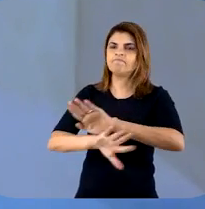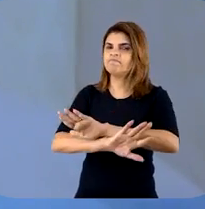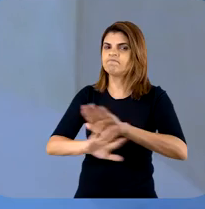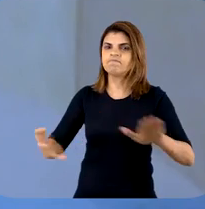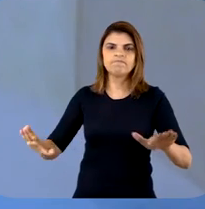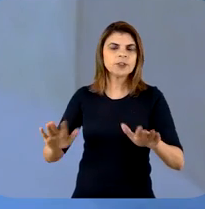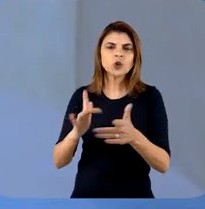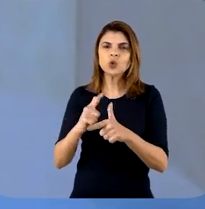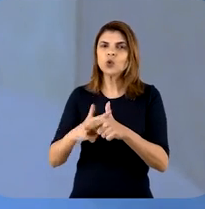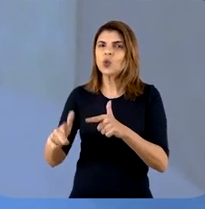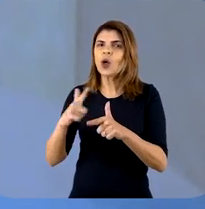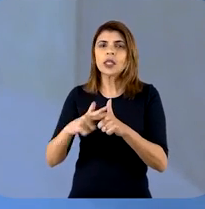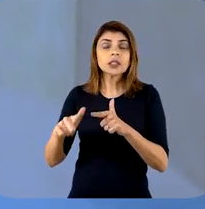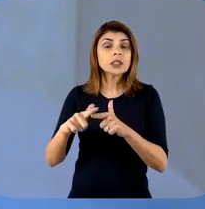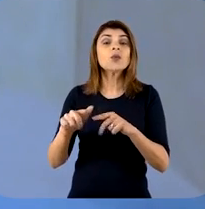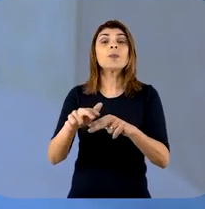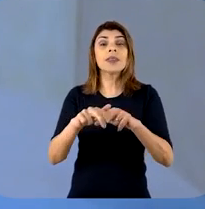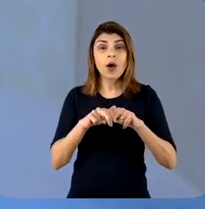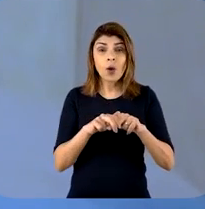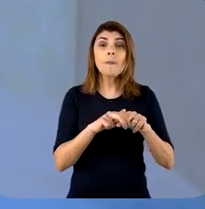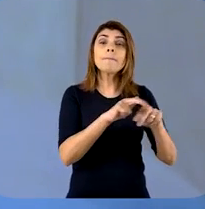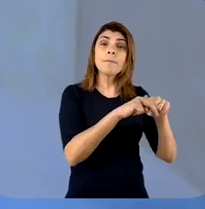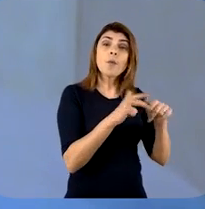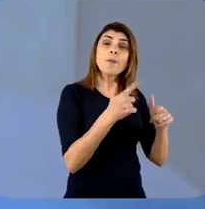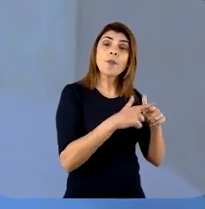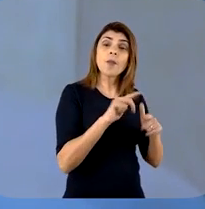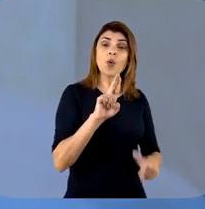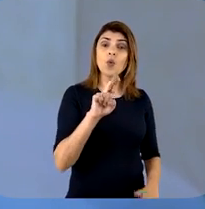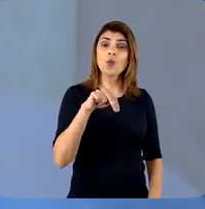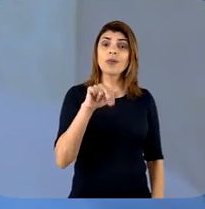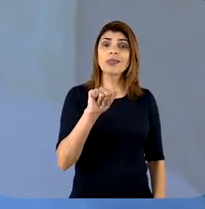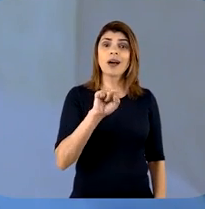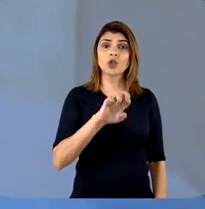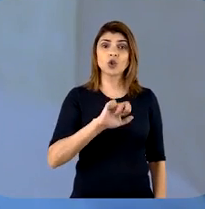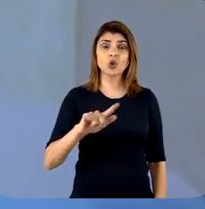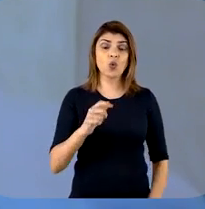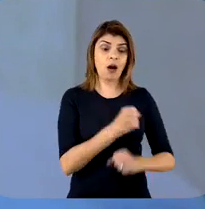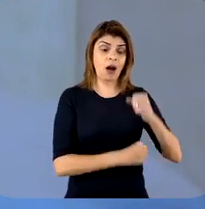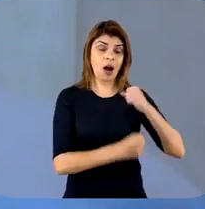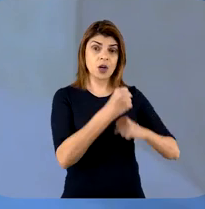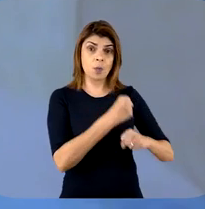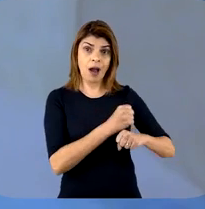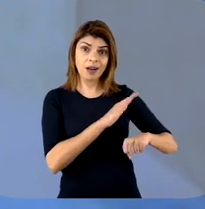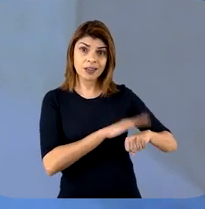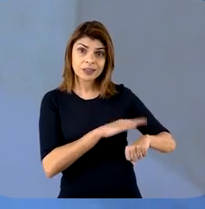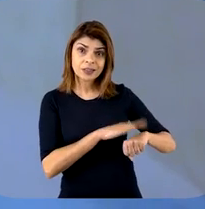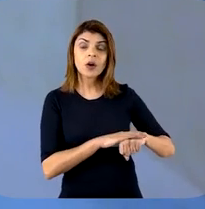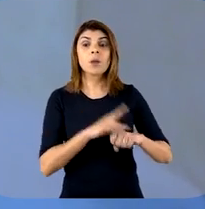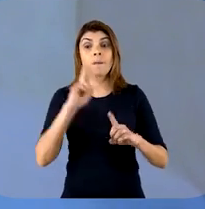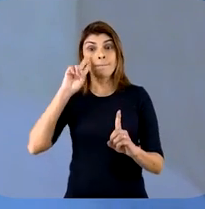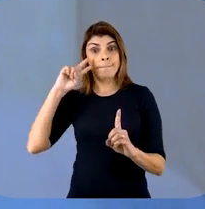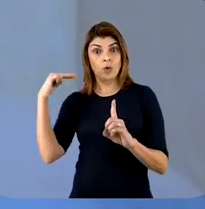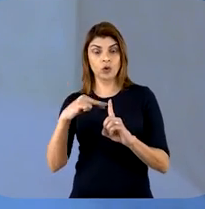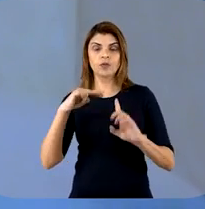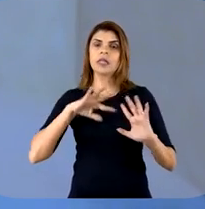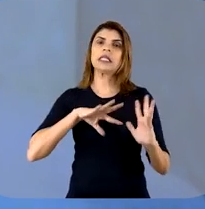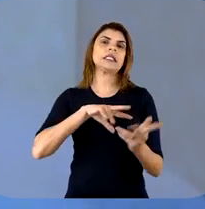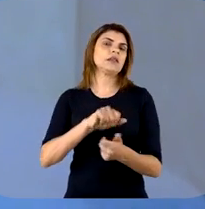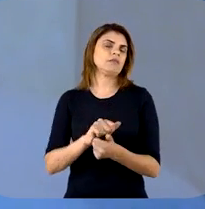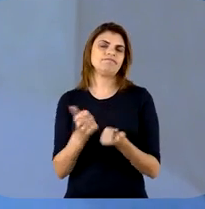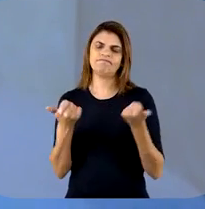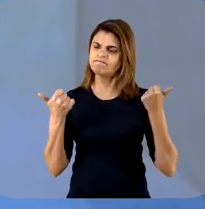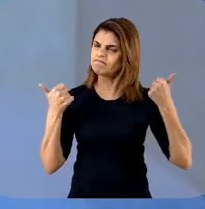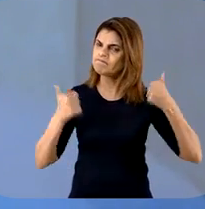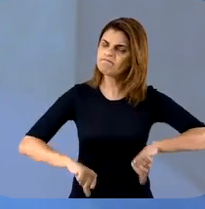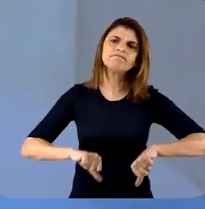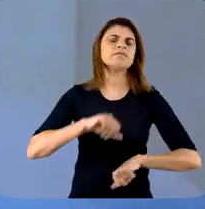destroçado, graças, inclusive, à liquidação da Unasul, que foi feita no ano passado. Então, do ponto de vista internacional, nós vamos mal, muito